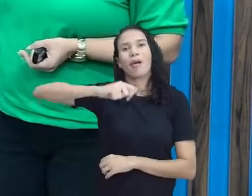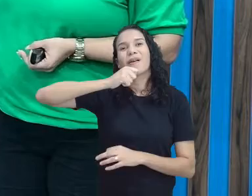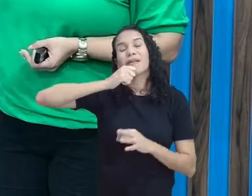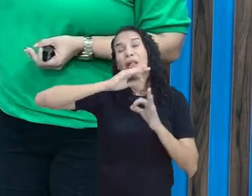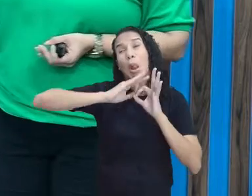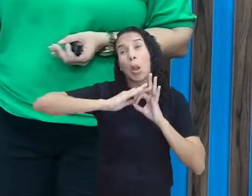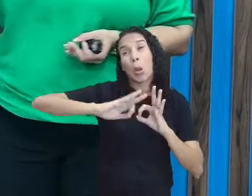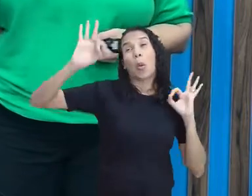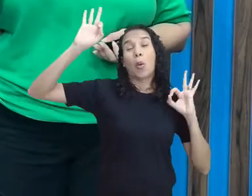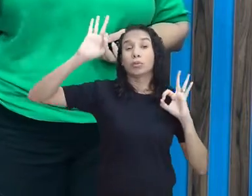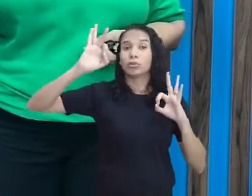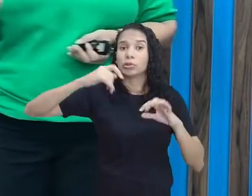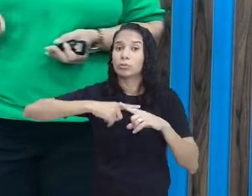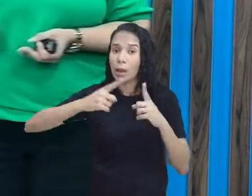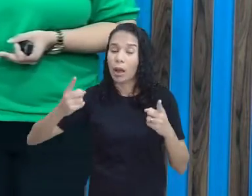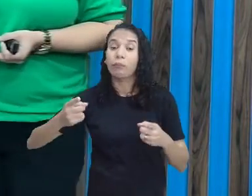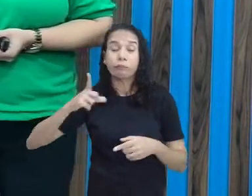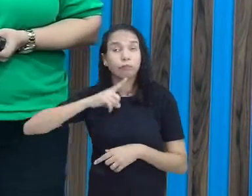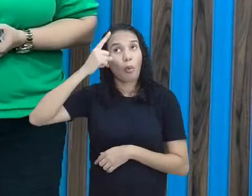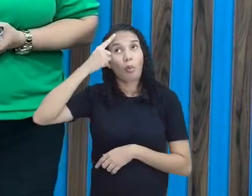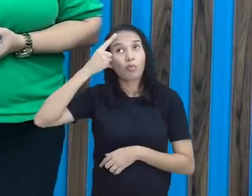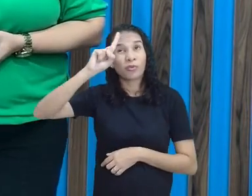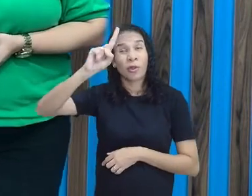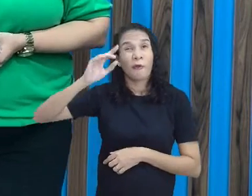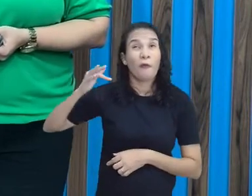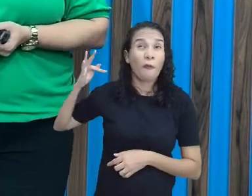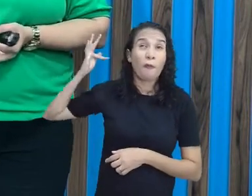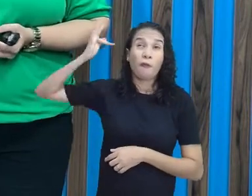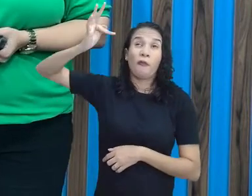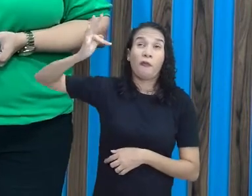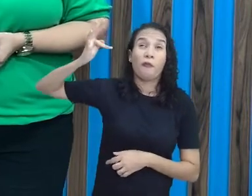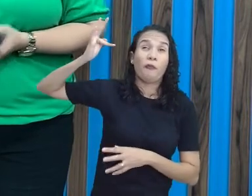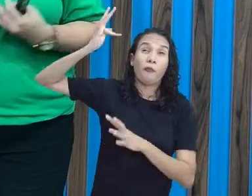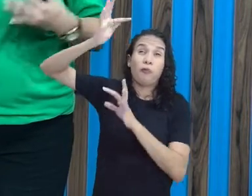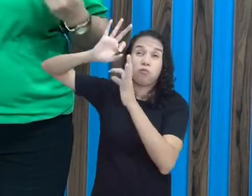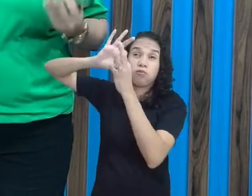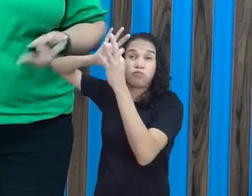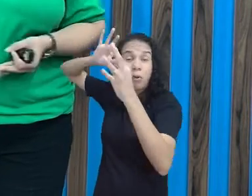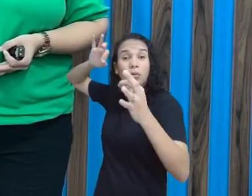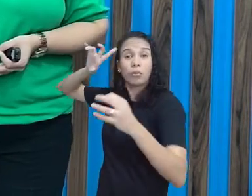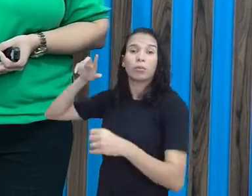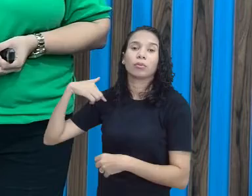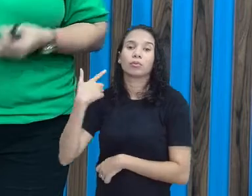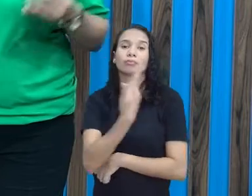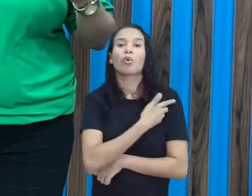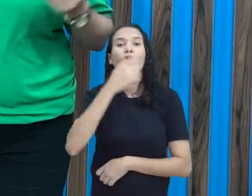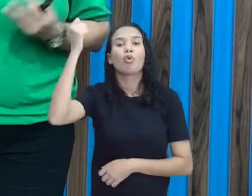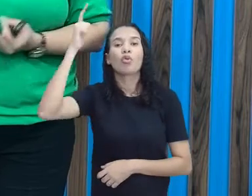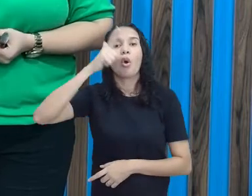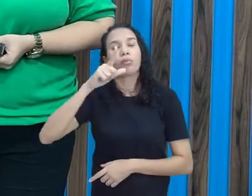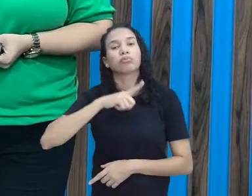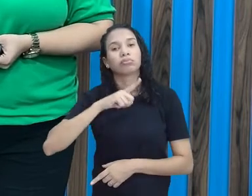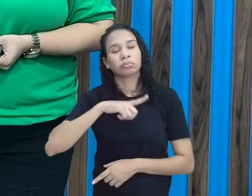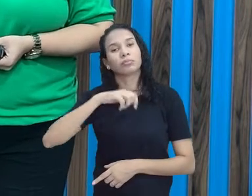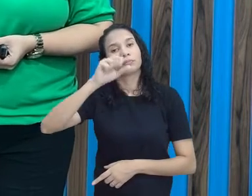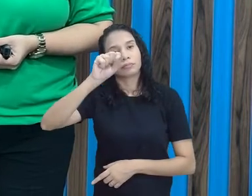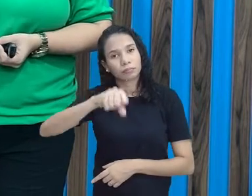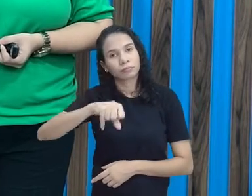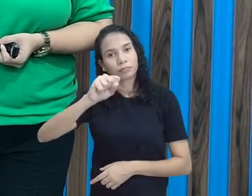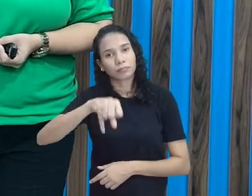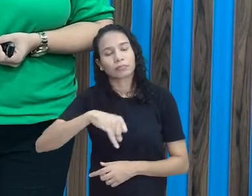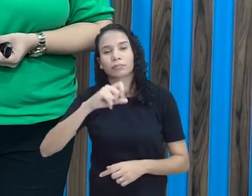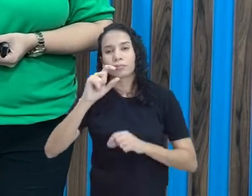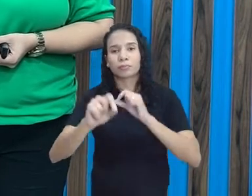ainda, mas vai chegar um momento que o nosso Sol, a nossa estrela, que permite a nossa vida na Terra, ele vai sim